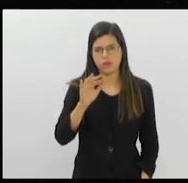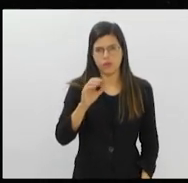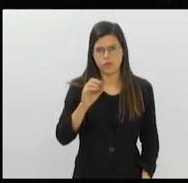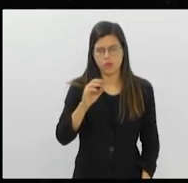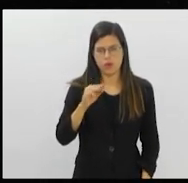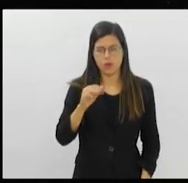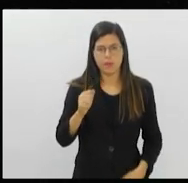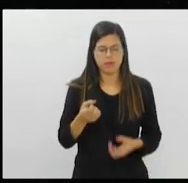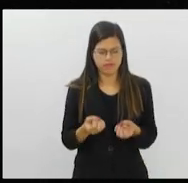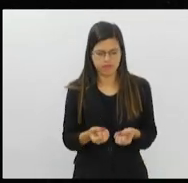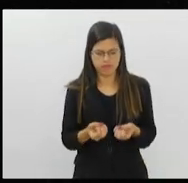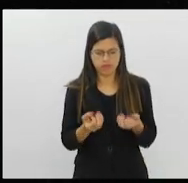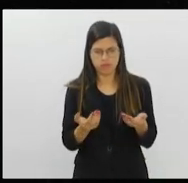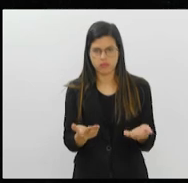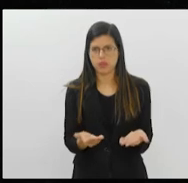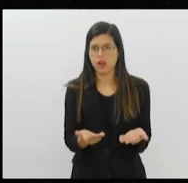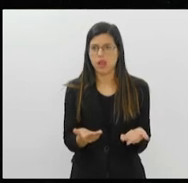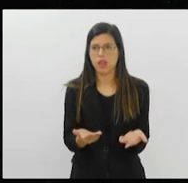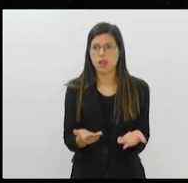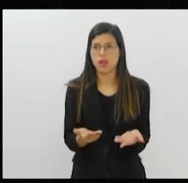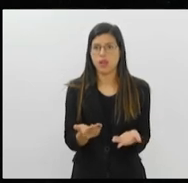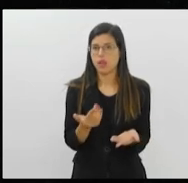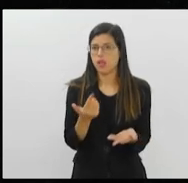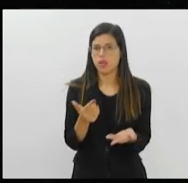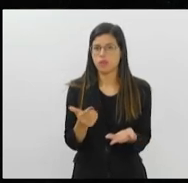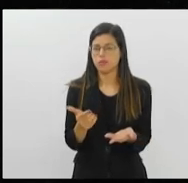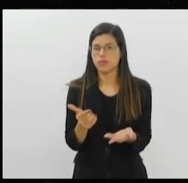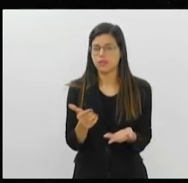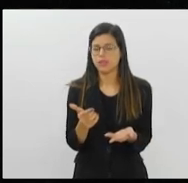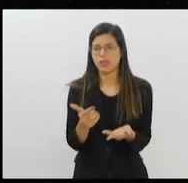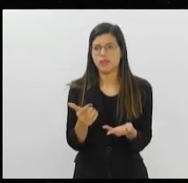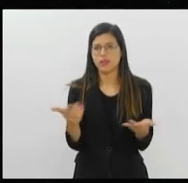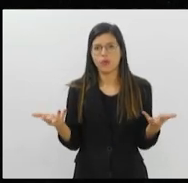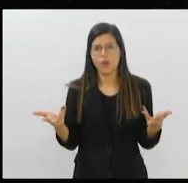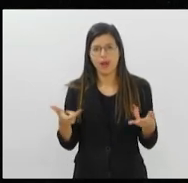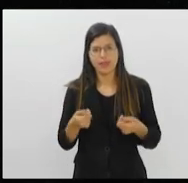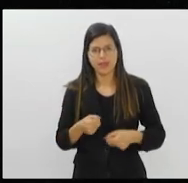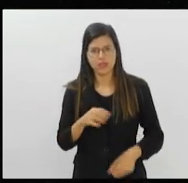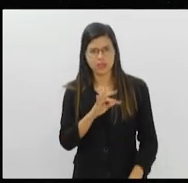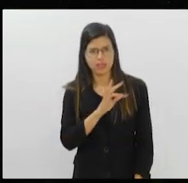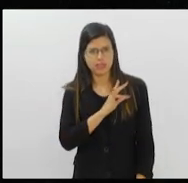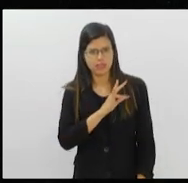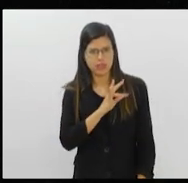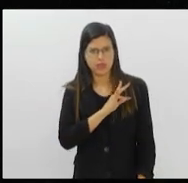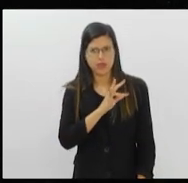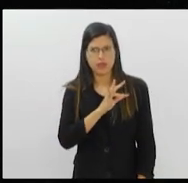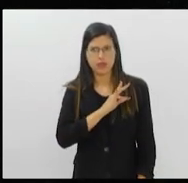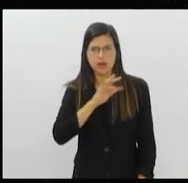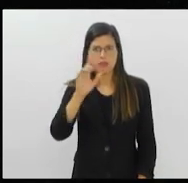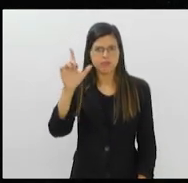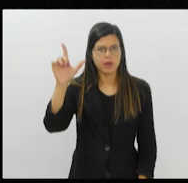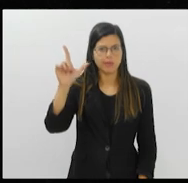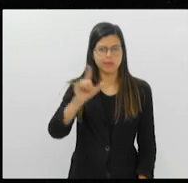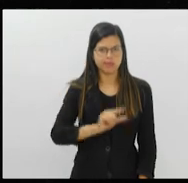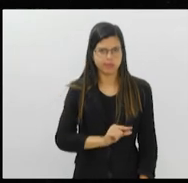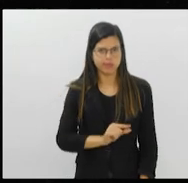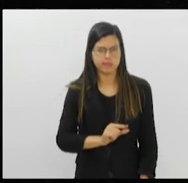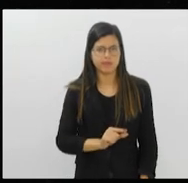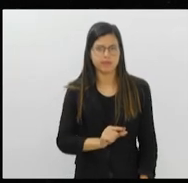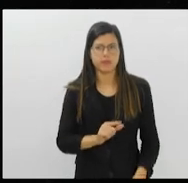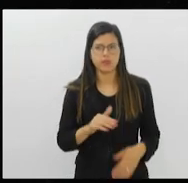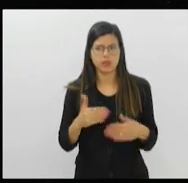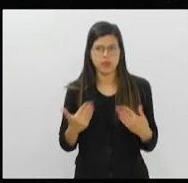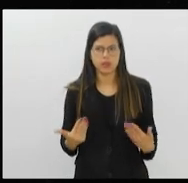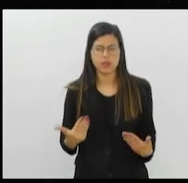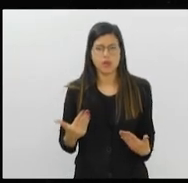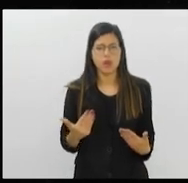não tem viabilidade técnica para fazer essa redução drástica. Então, eu estou